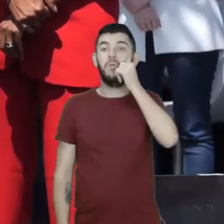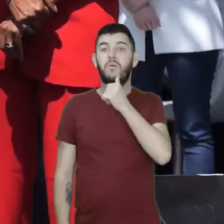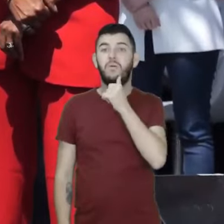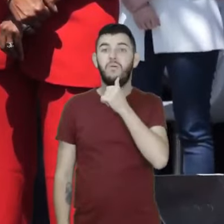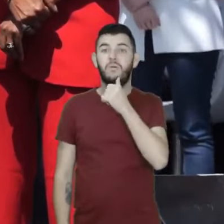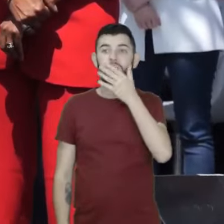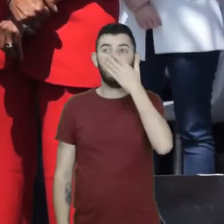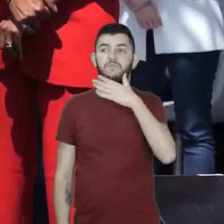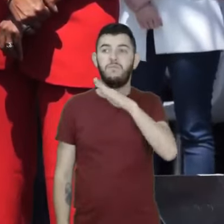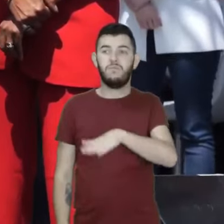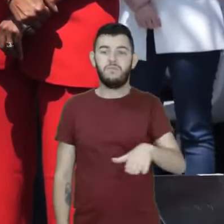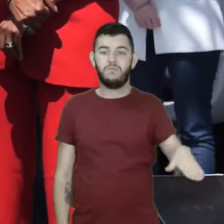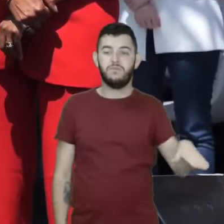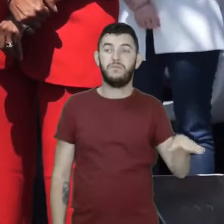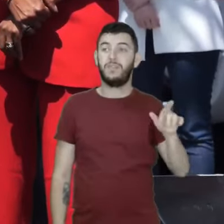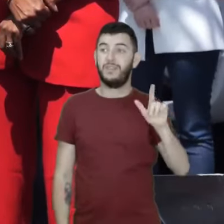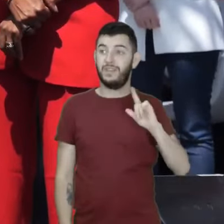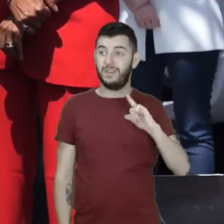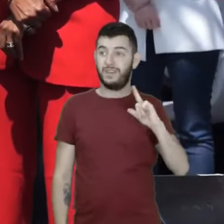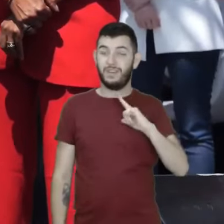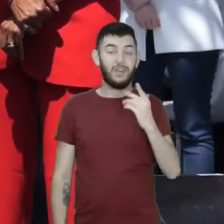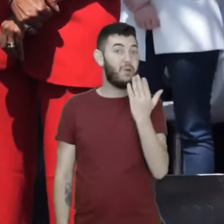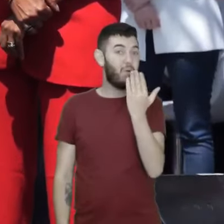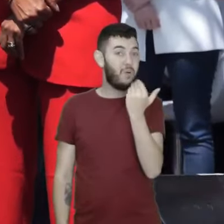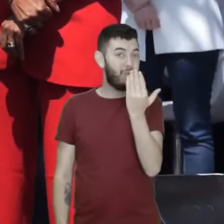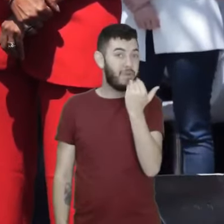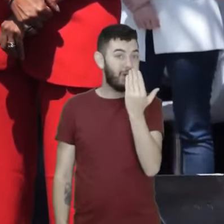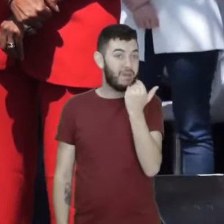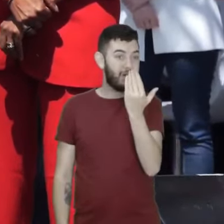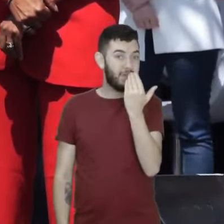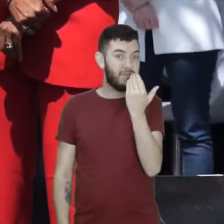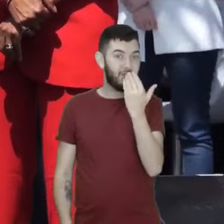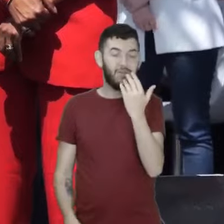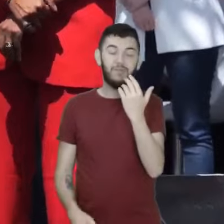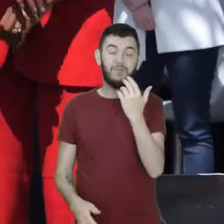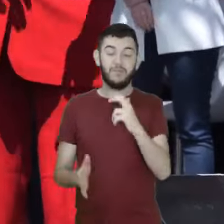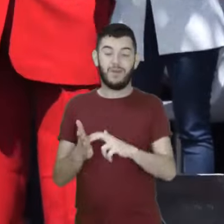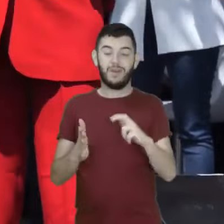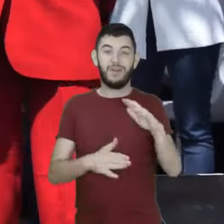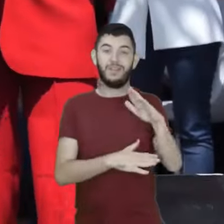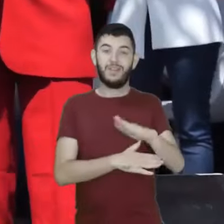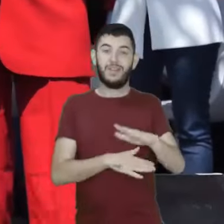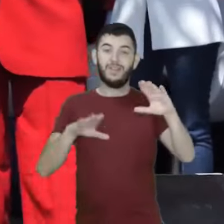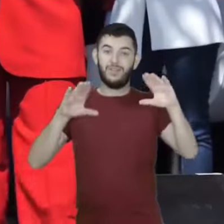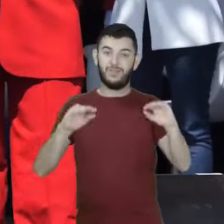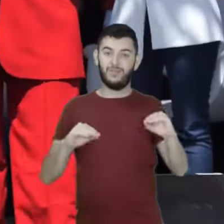estiver comendo 3 vezes por dia, eu já terei feito a missão da minha vida.